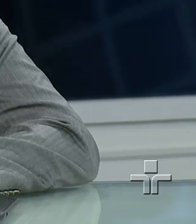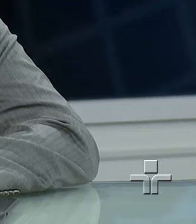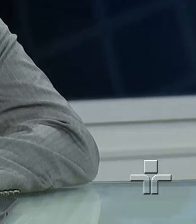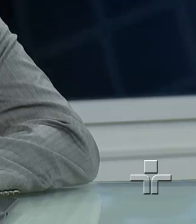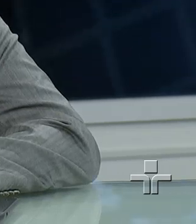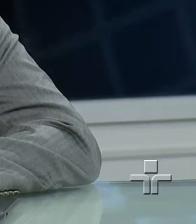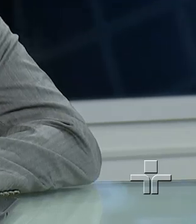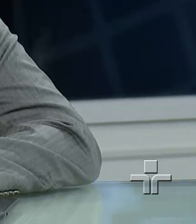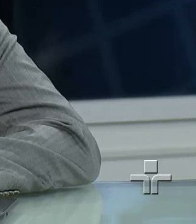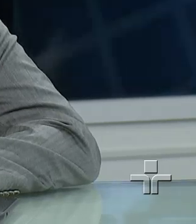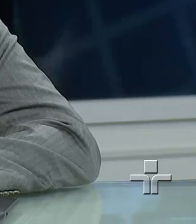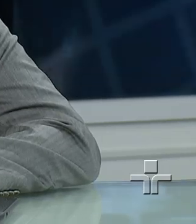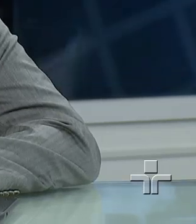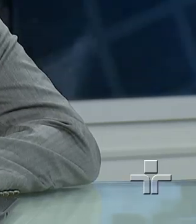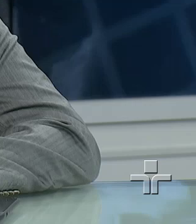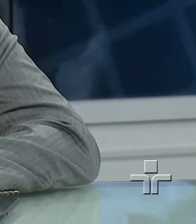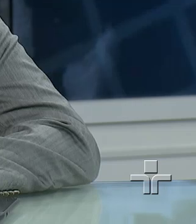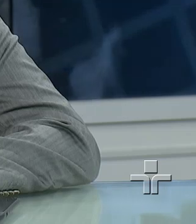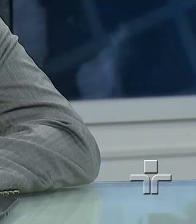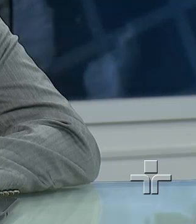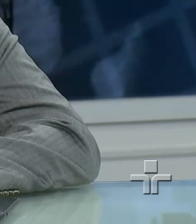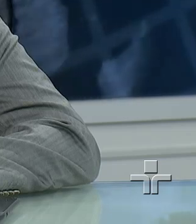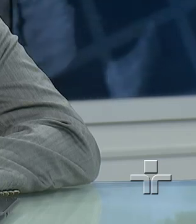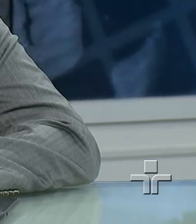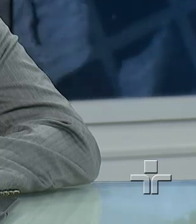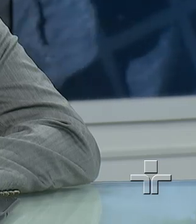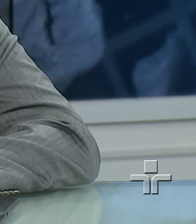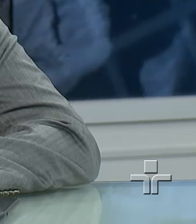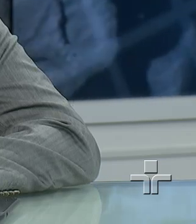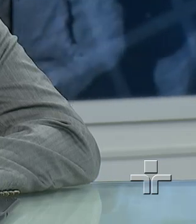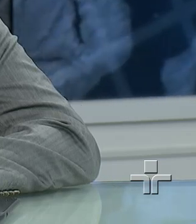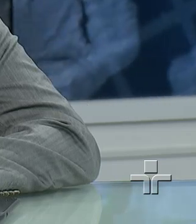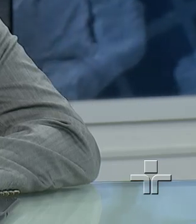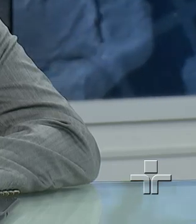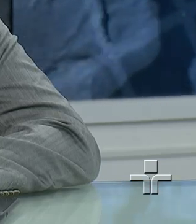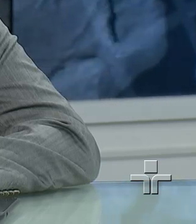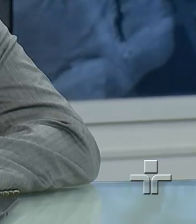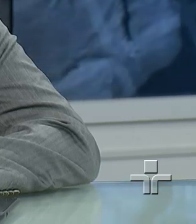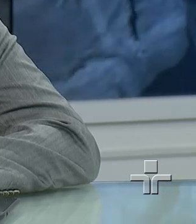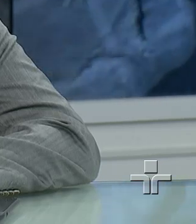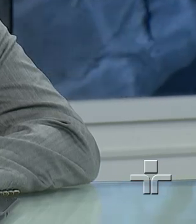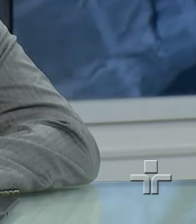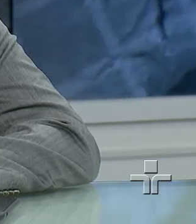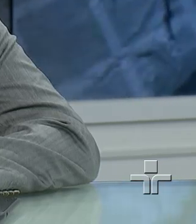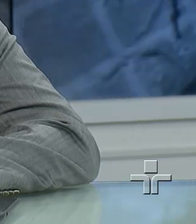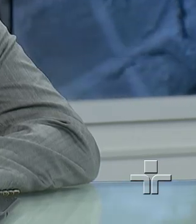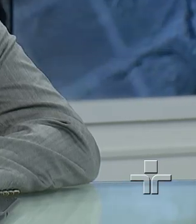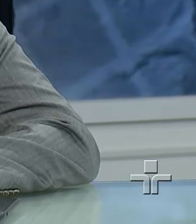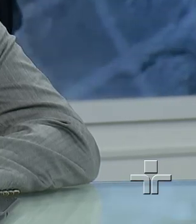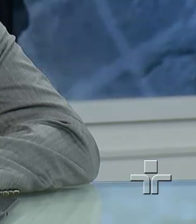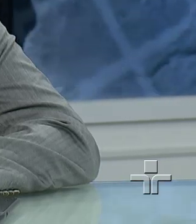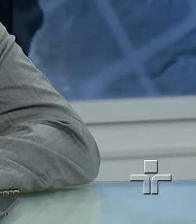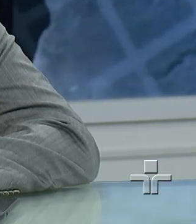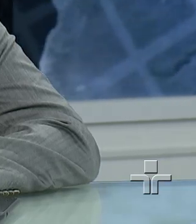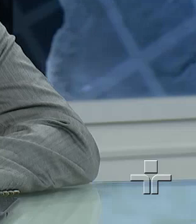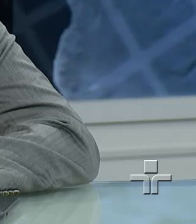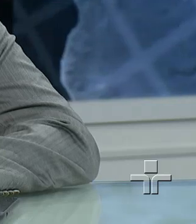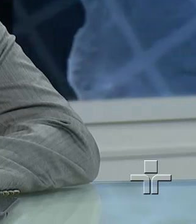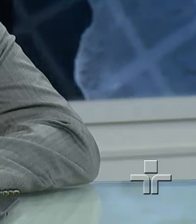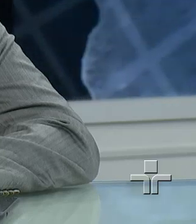decisão de condenar, né, aqueles que são contra, que são, vamos dizer assim, que